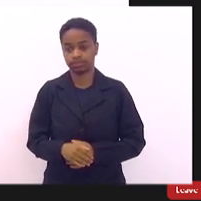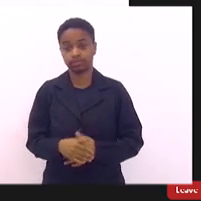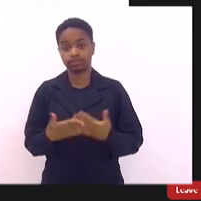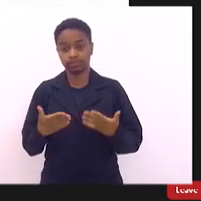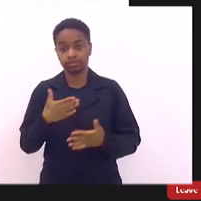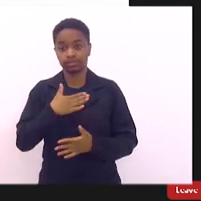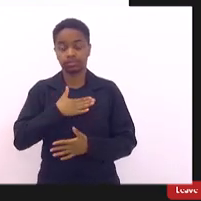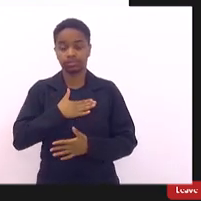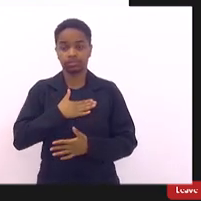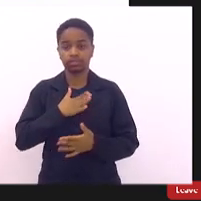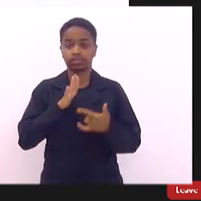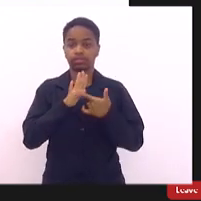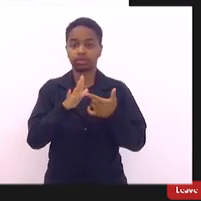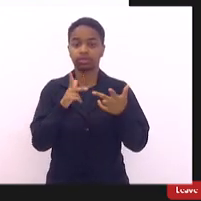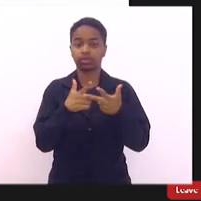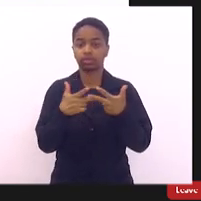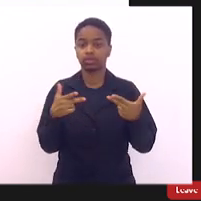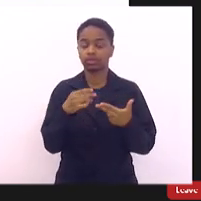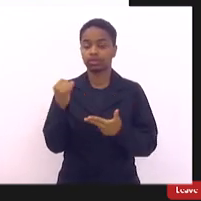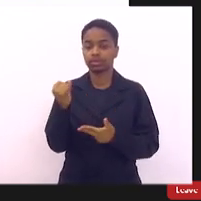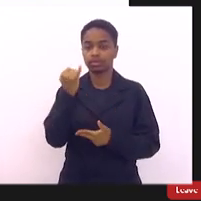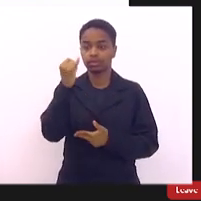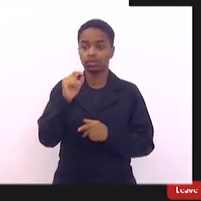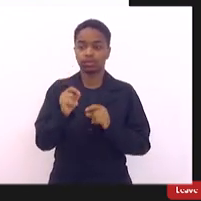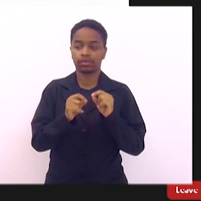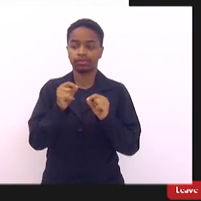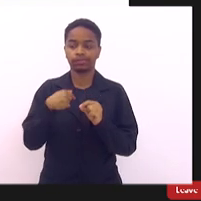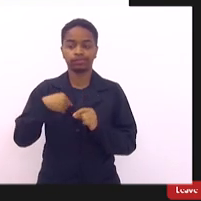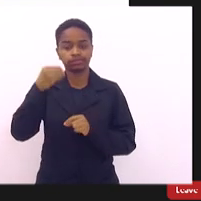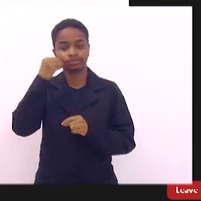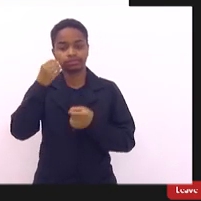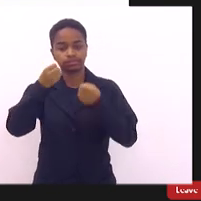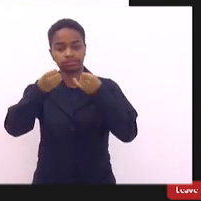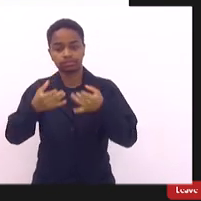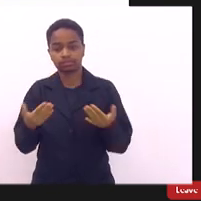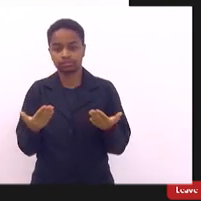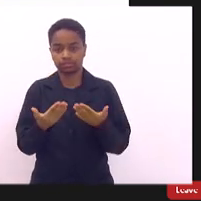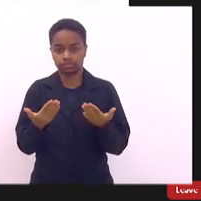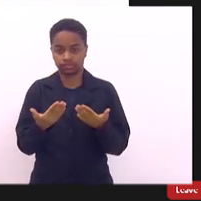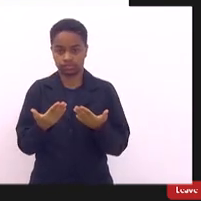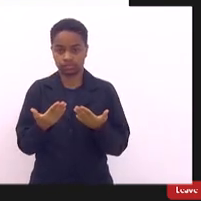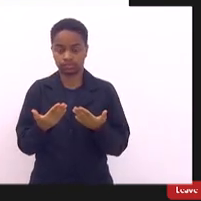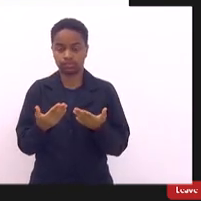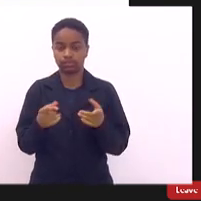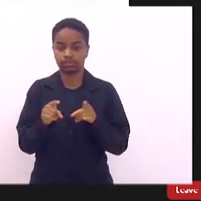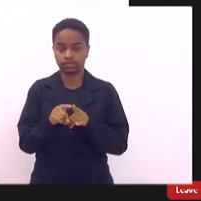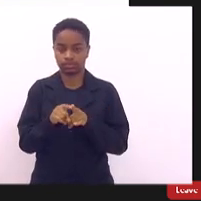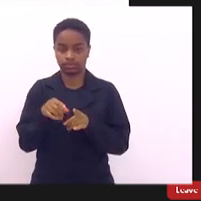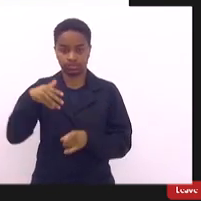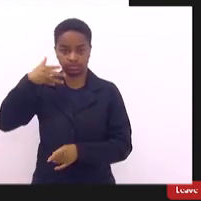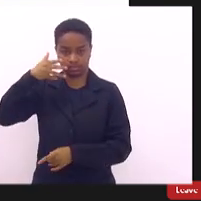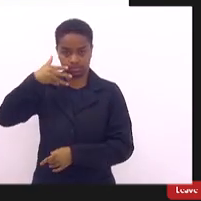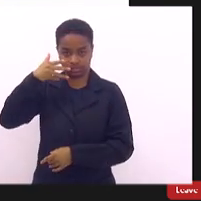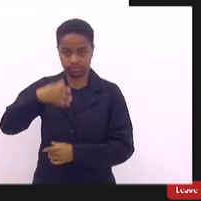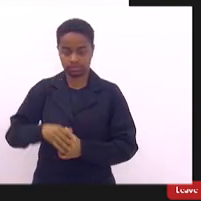fala de uma coisa muito importante, que é o que eu quero abordar um pouco também no resto da minha fala,